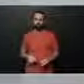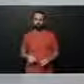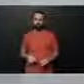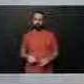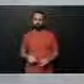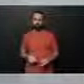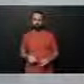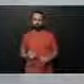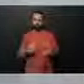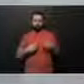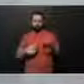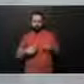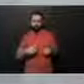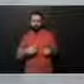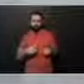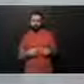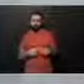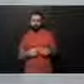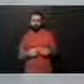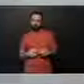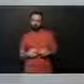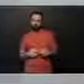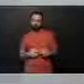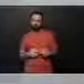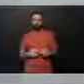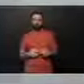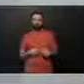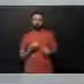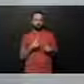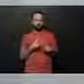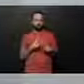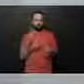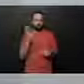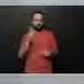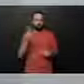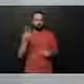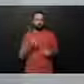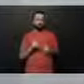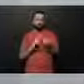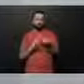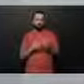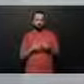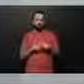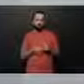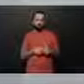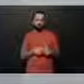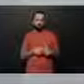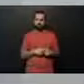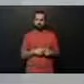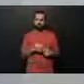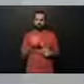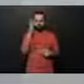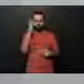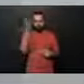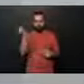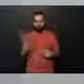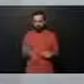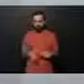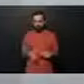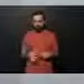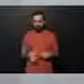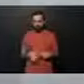nós vamos passar para a escrita multiplicativa. É agora que a multiplicação auxilia a nossa vida. Mas antes disso, temos